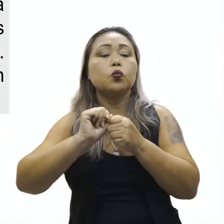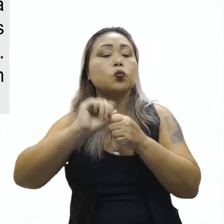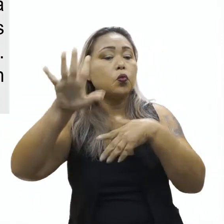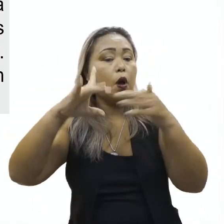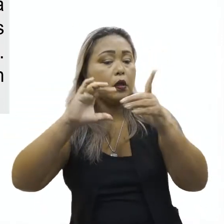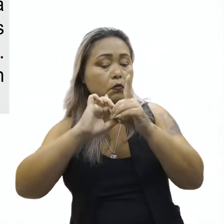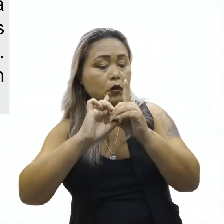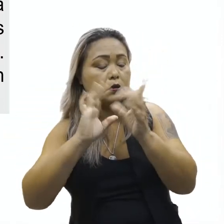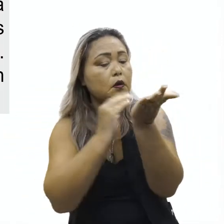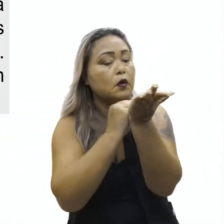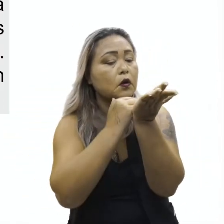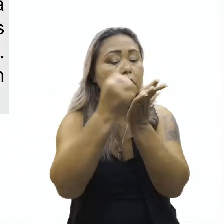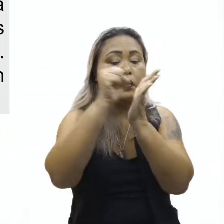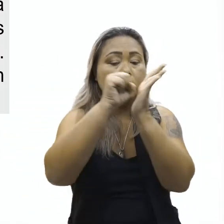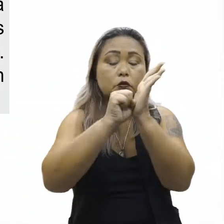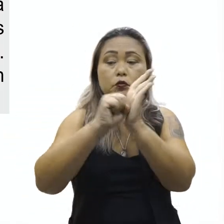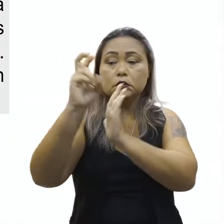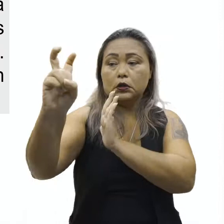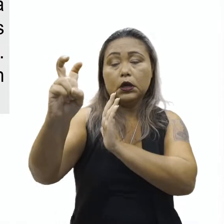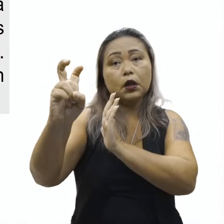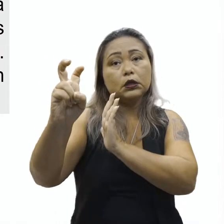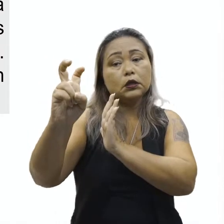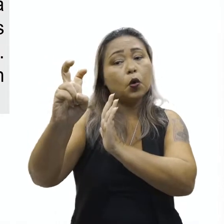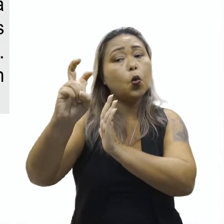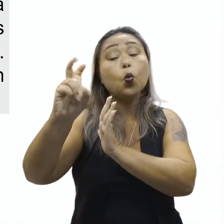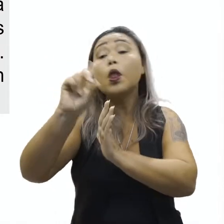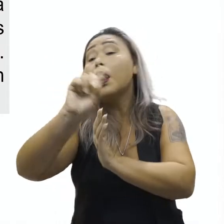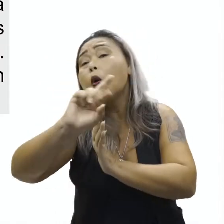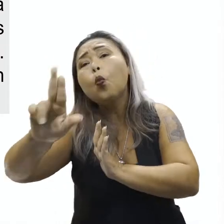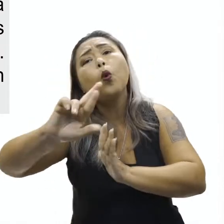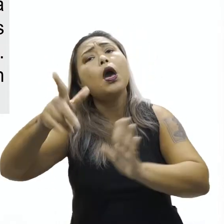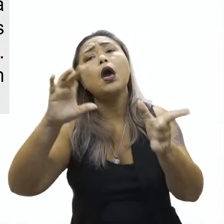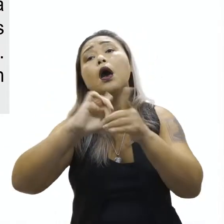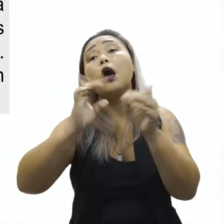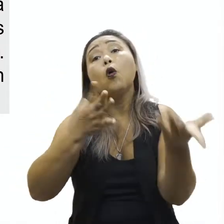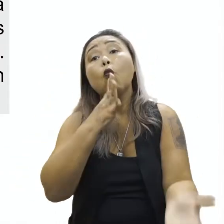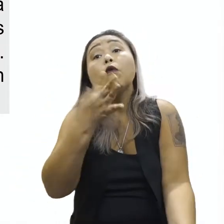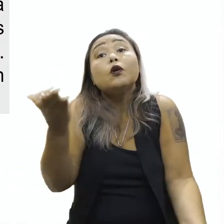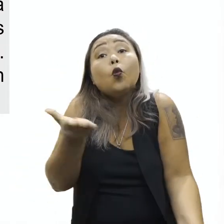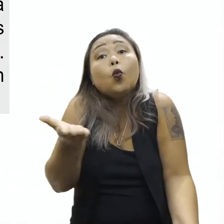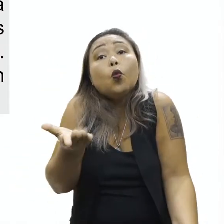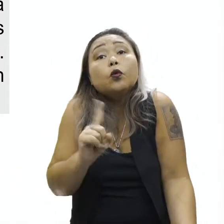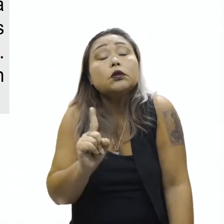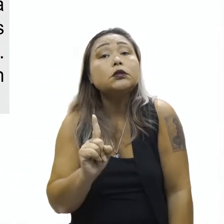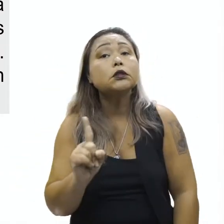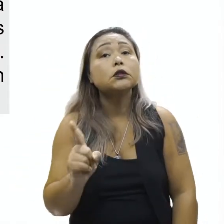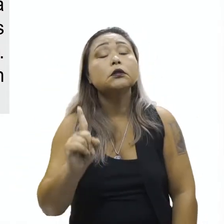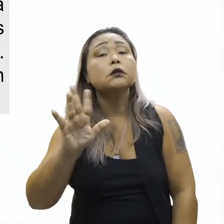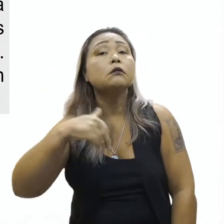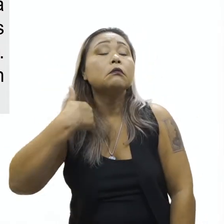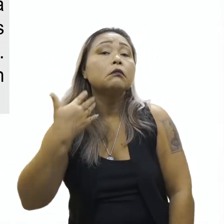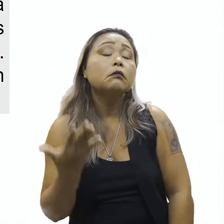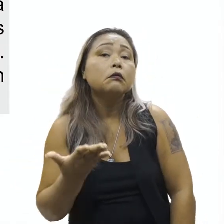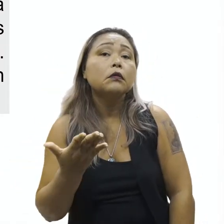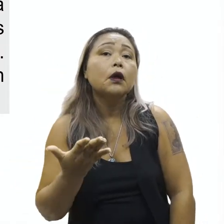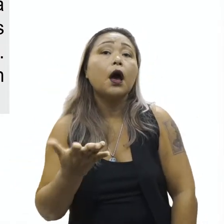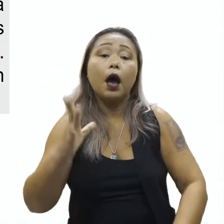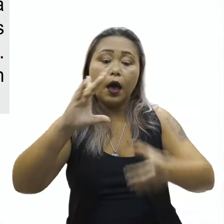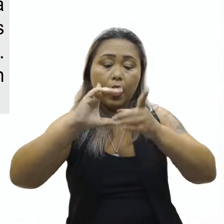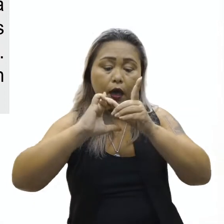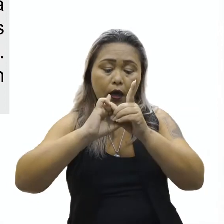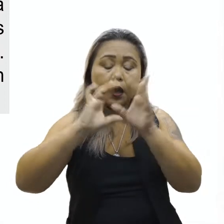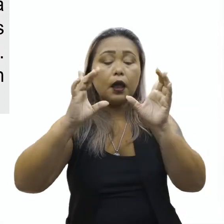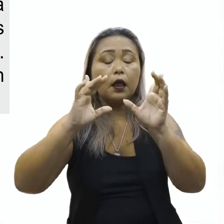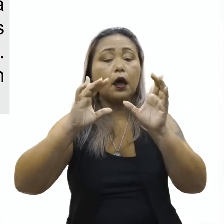início do século V não era a democracia que a gente conhece hoje, beleza? Então, assim, a